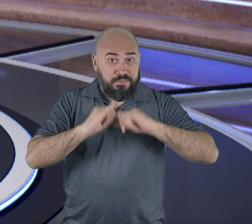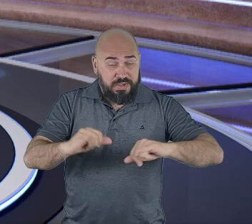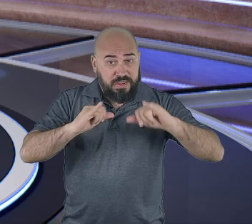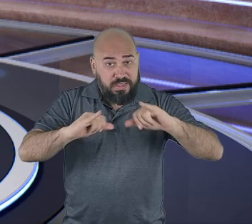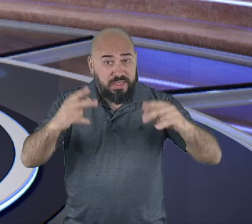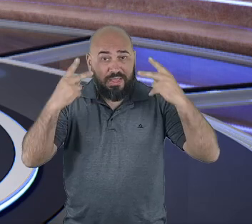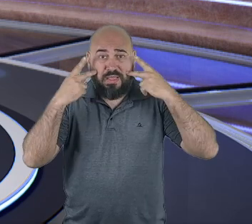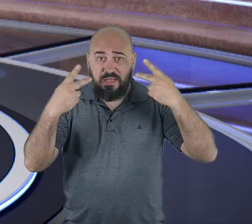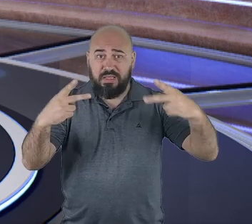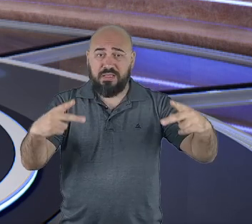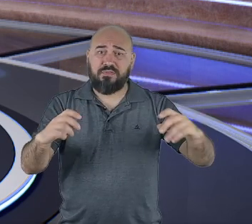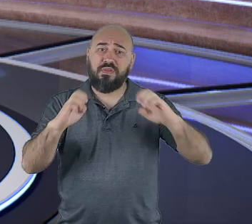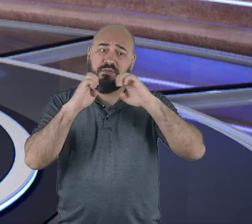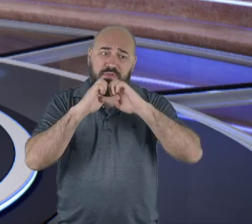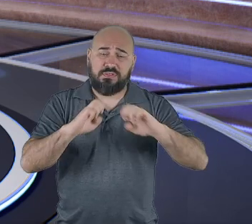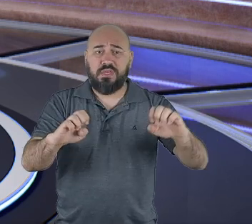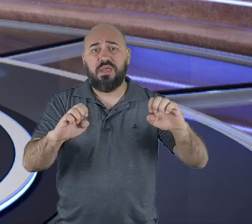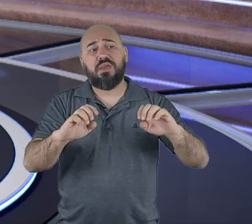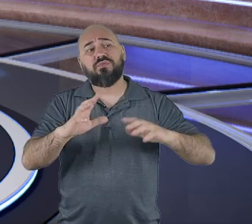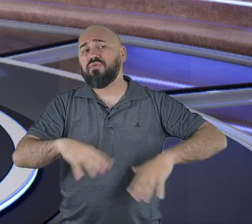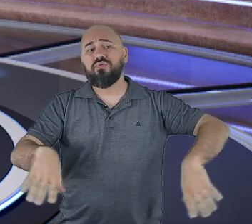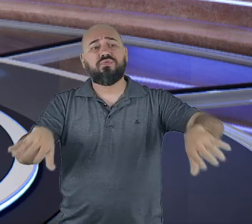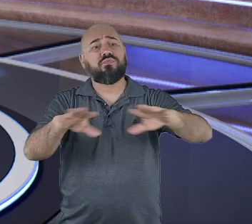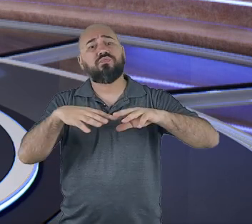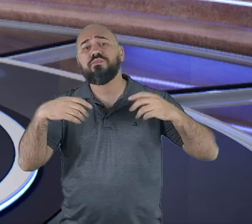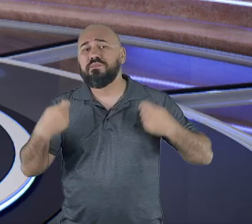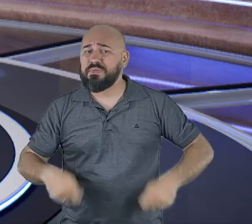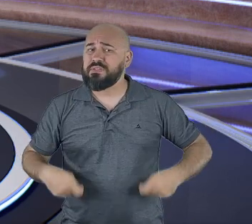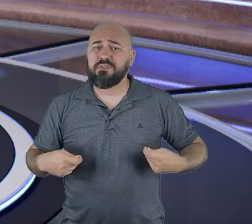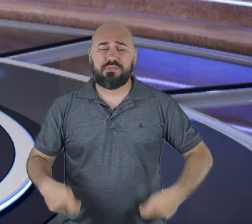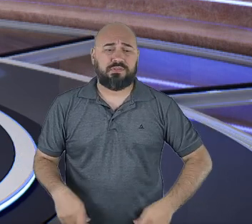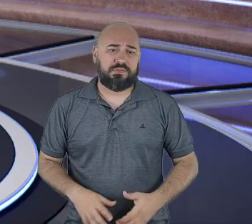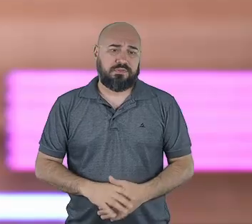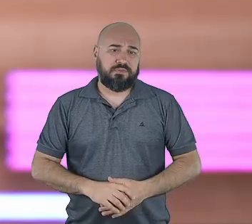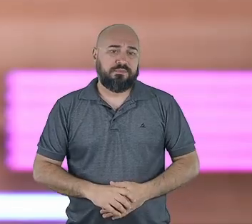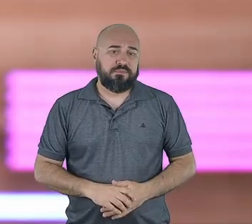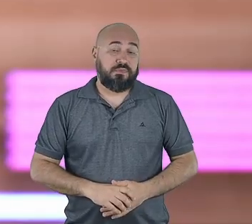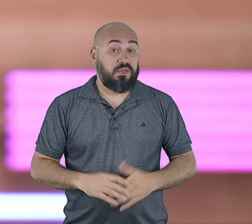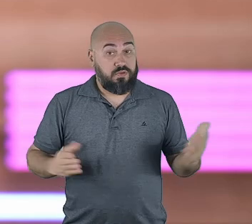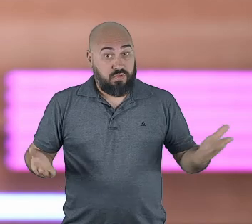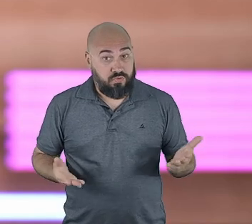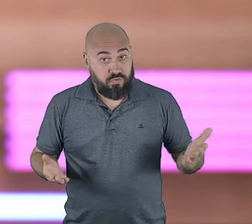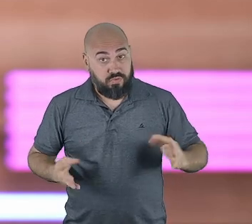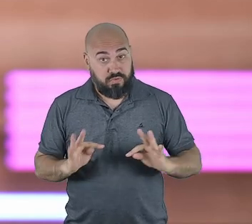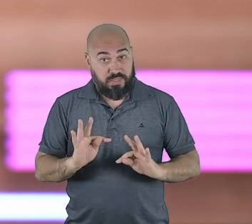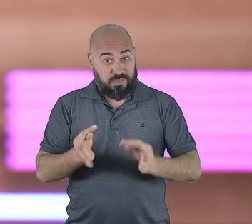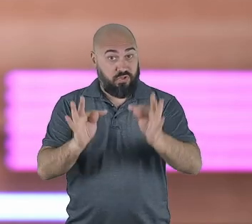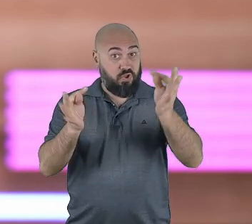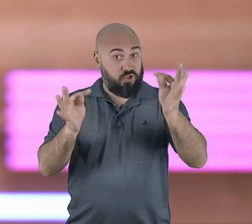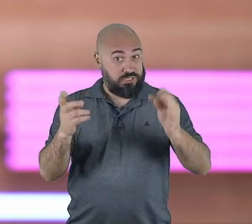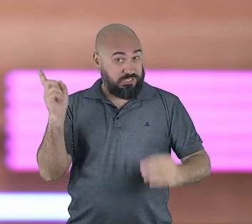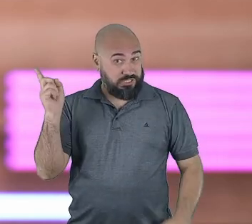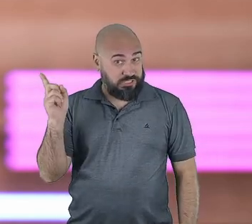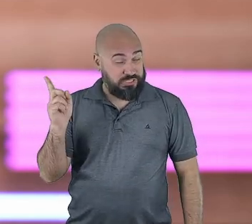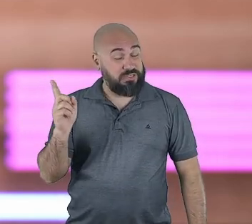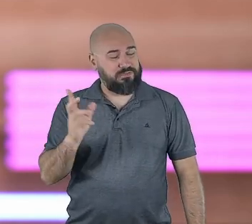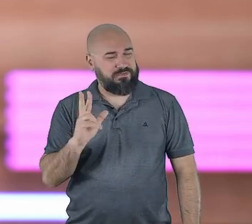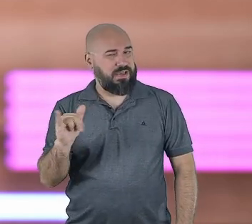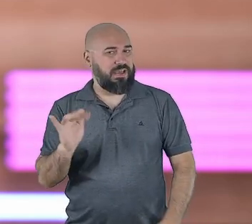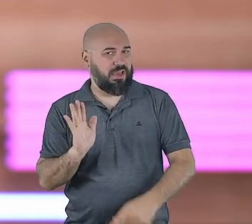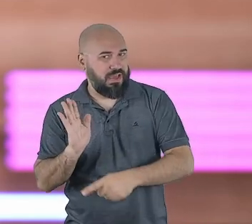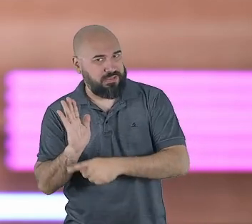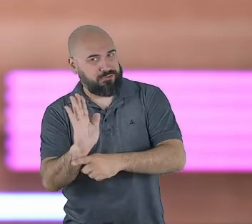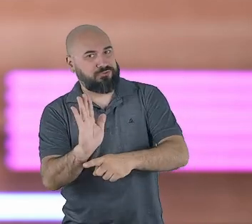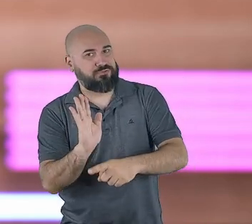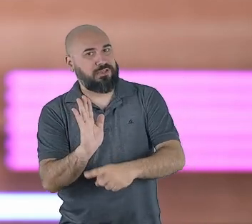as boas novas de salvação para quem tanto precisa. Esses recursos tecnológicos, eles vão lhe ajudar,